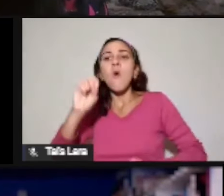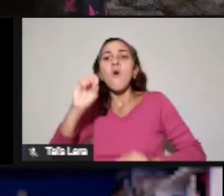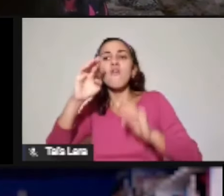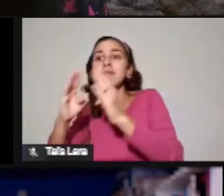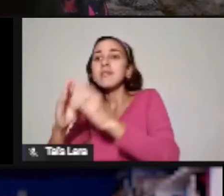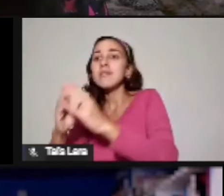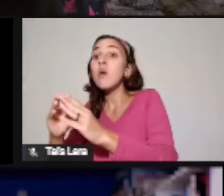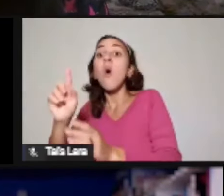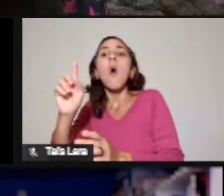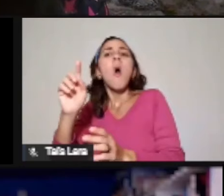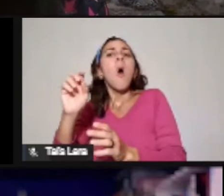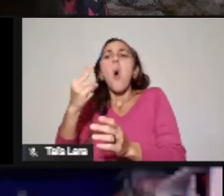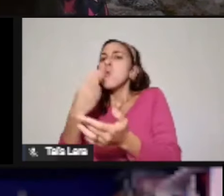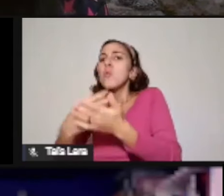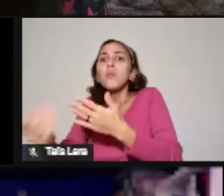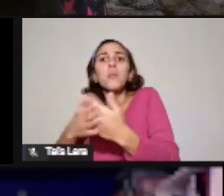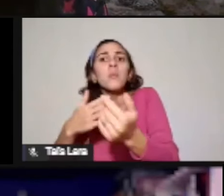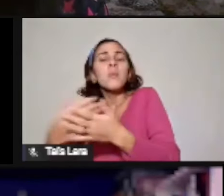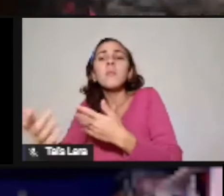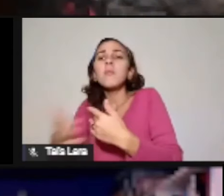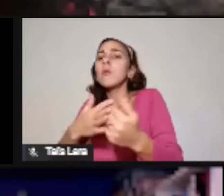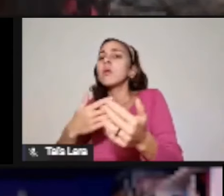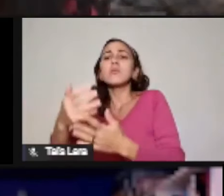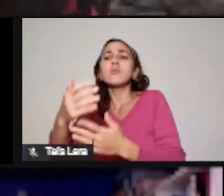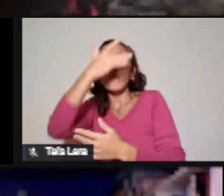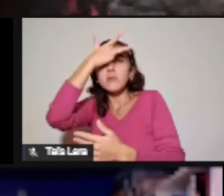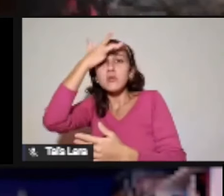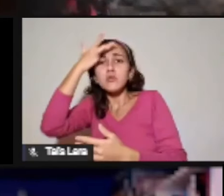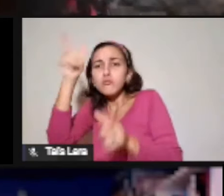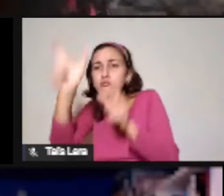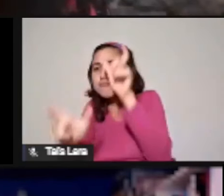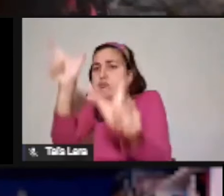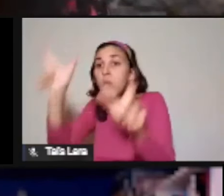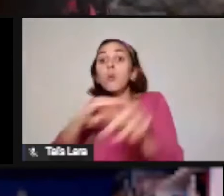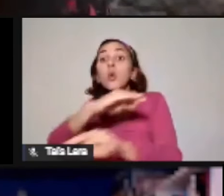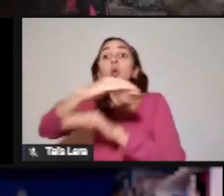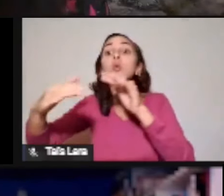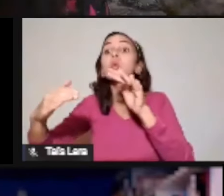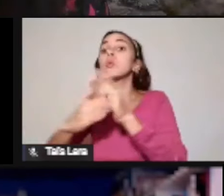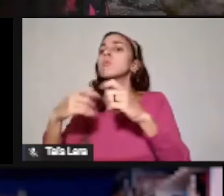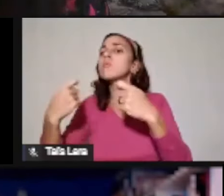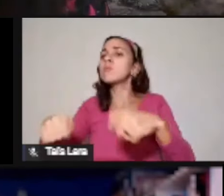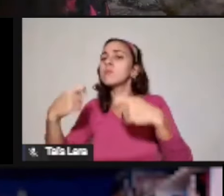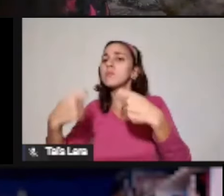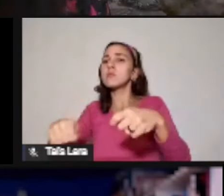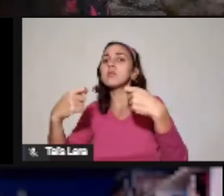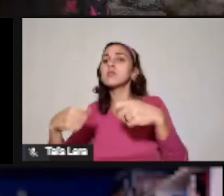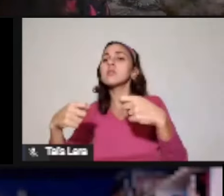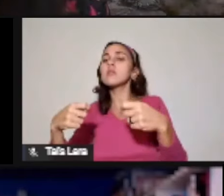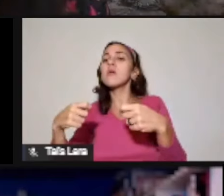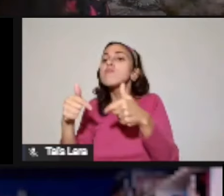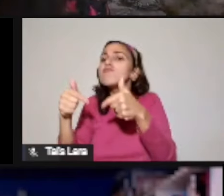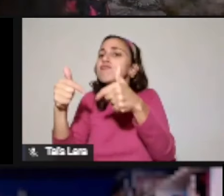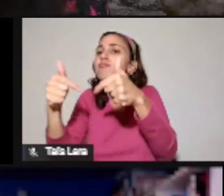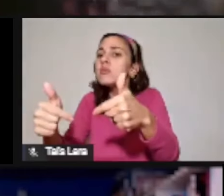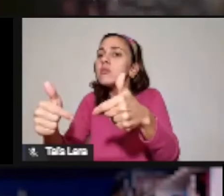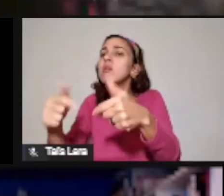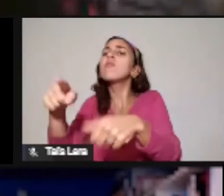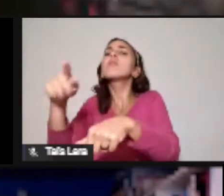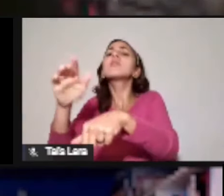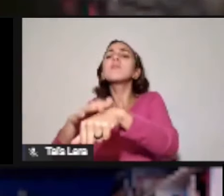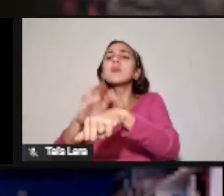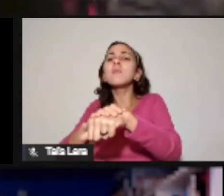sua revolta por causa do menino Henrique, foi morto, que absurdo, mas o que, que a gente está fazendo? Você com talvez os possíveis